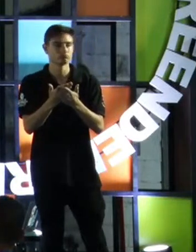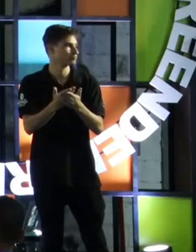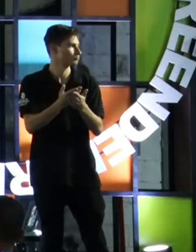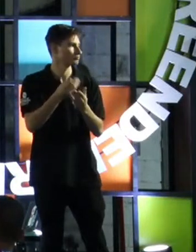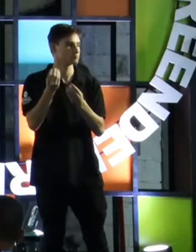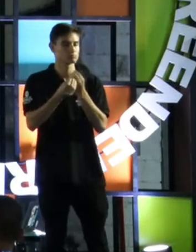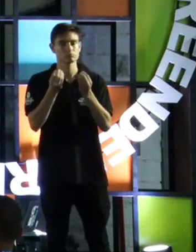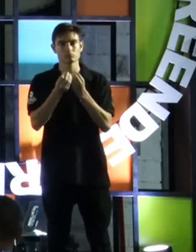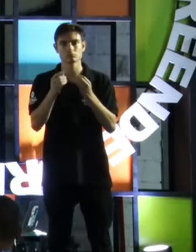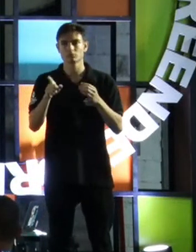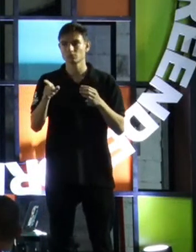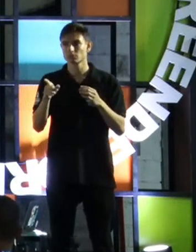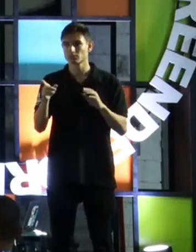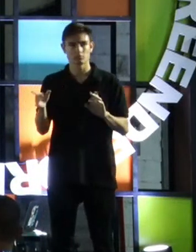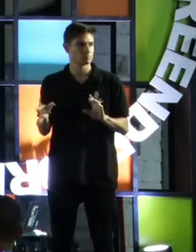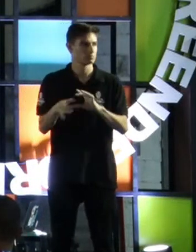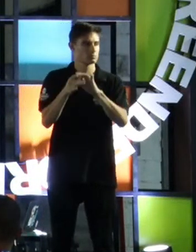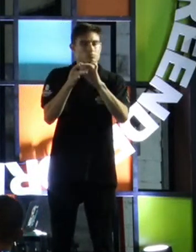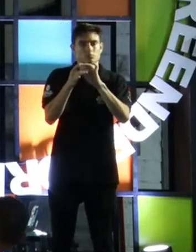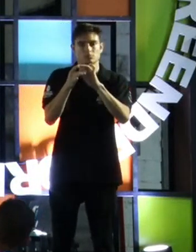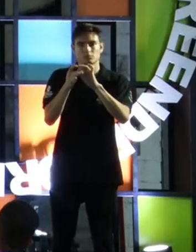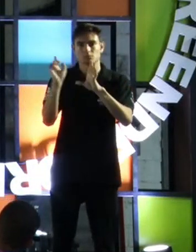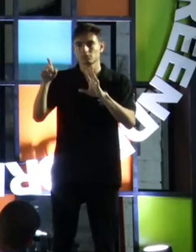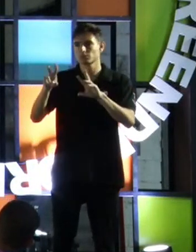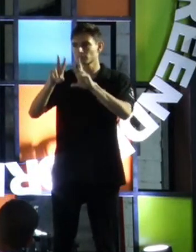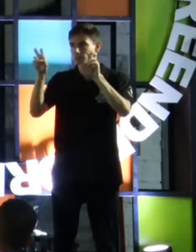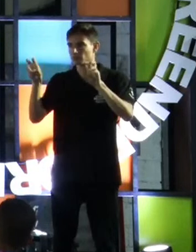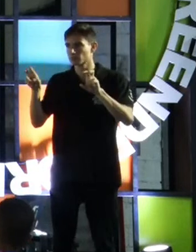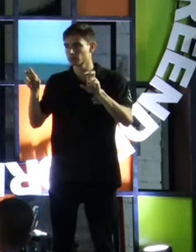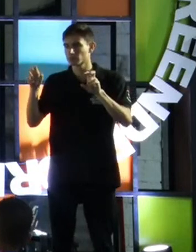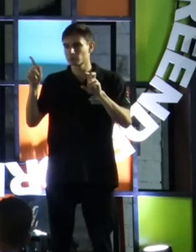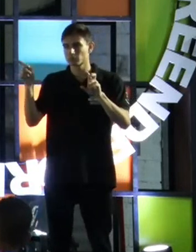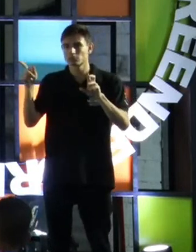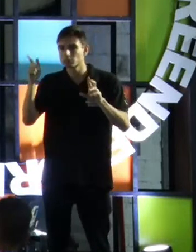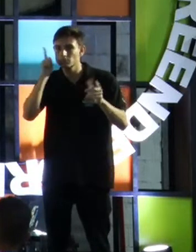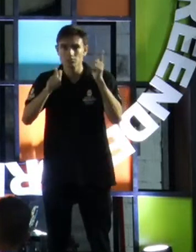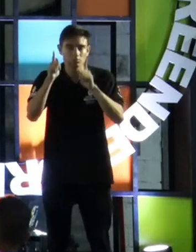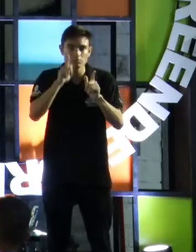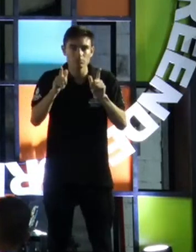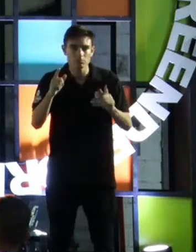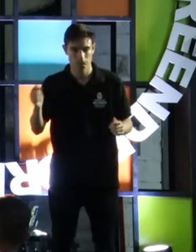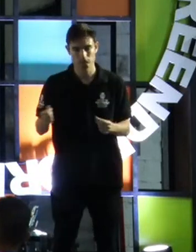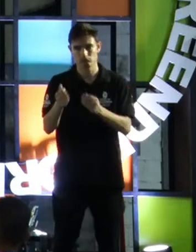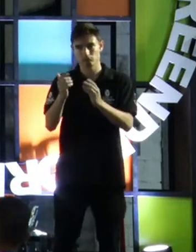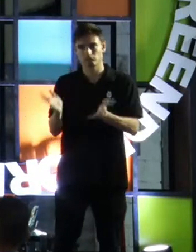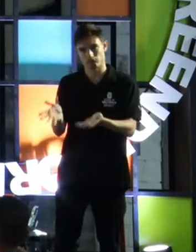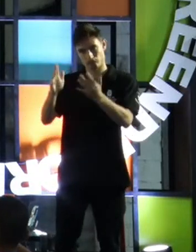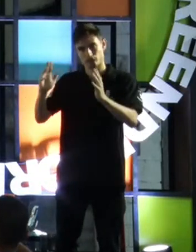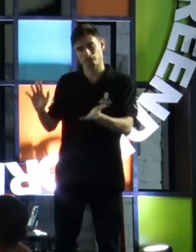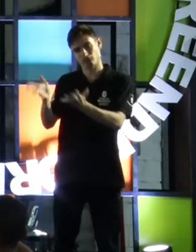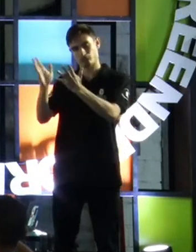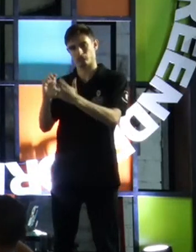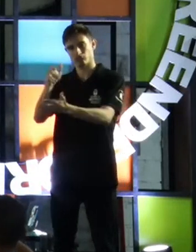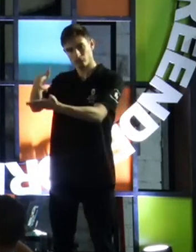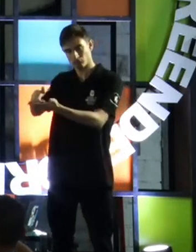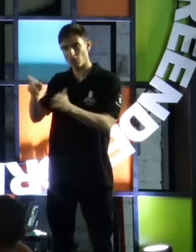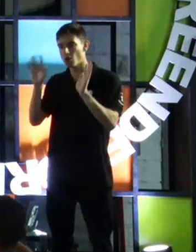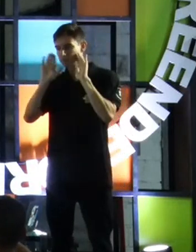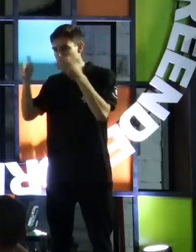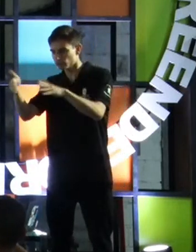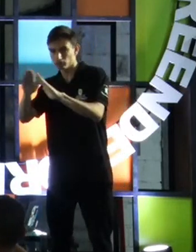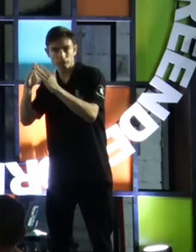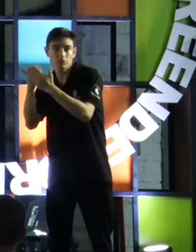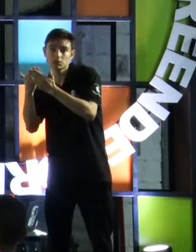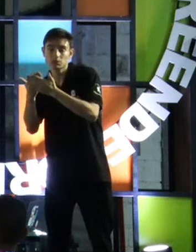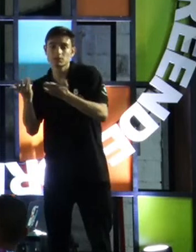plugins para conectar essa metodologia que é bem sucedida no mundo todo aí para impulsionar negócios e traz para a escola, para a galera